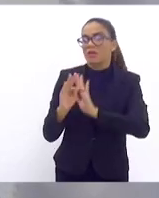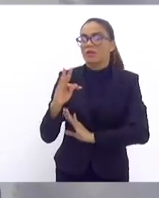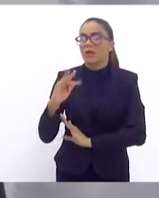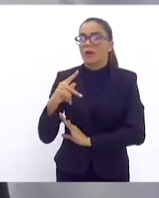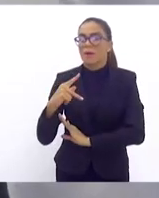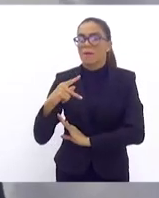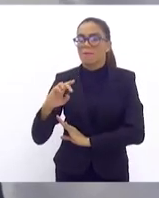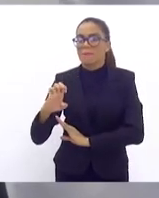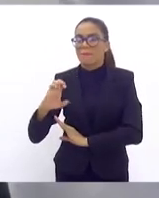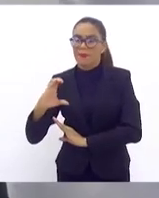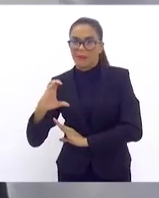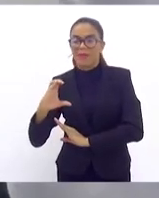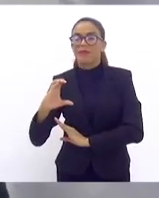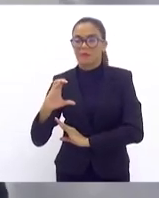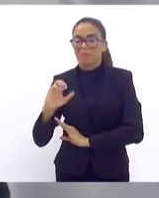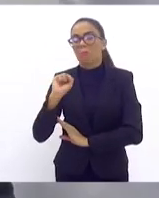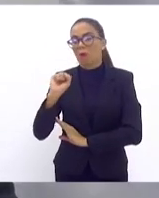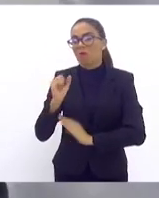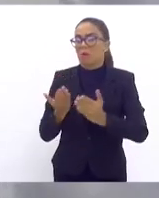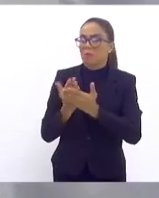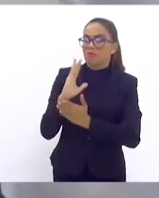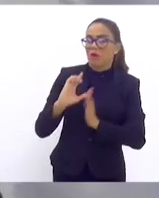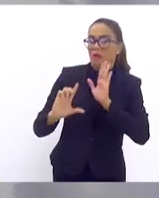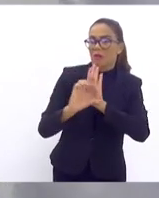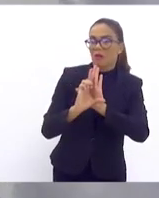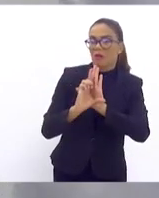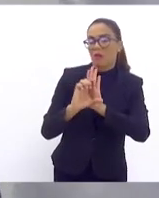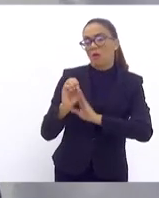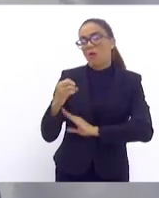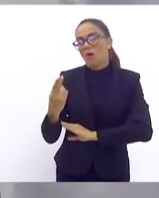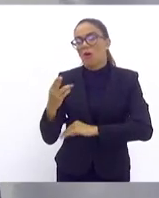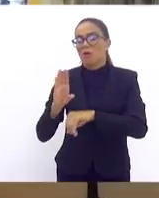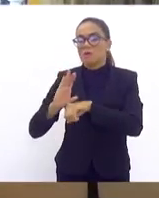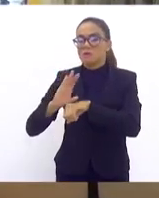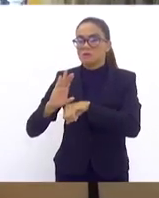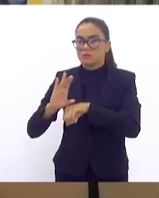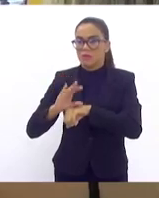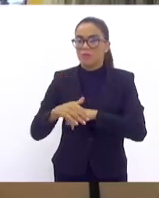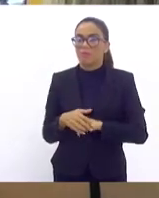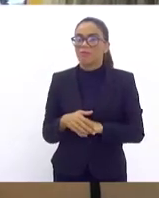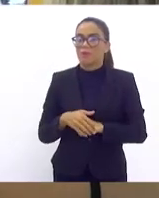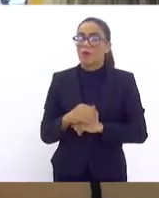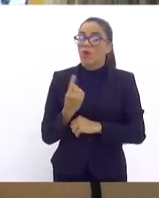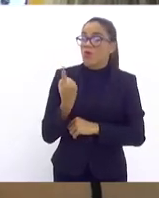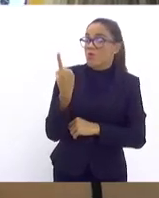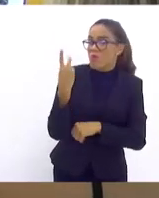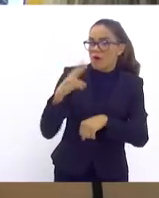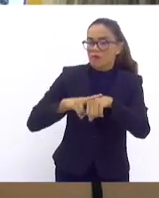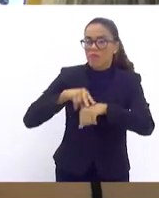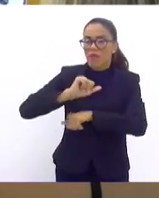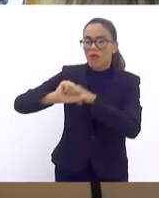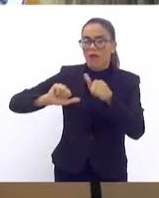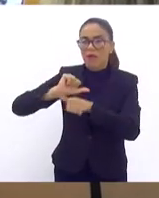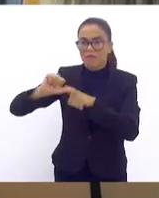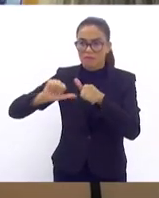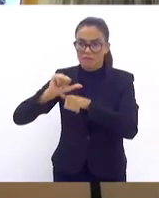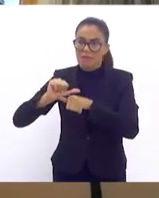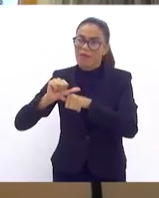pode eventualmente tornar essa lei aprovada aqui inconstitucional sob a luz do ordenamento, uma vez alterada a Constituição Estadual. Mas, por